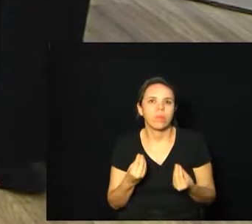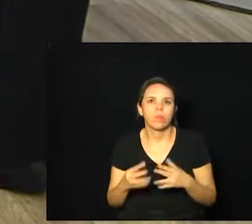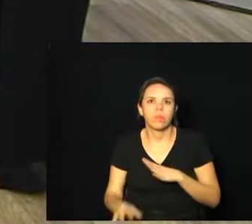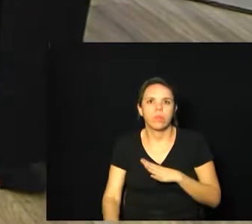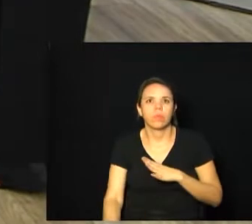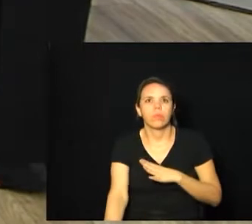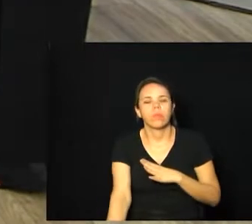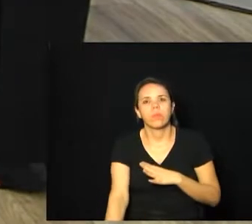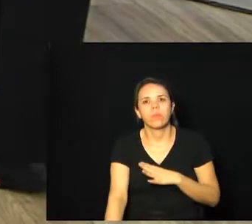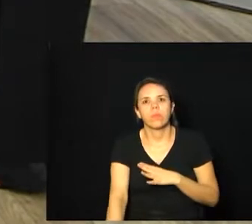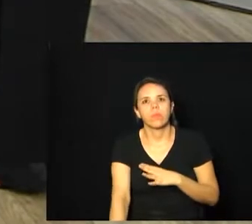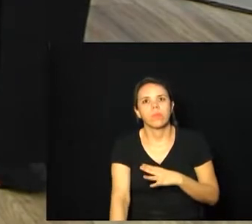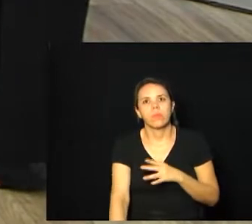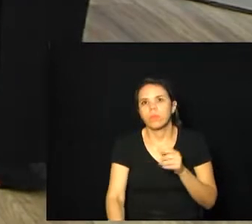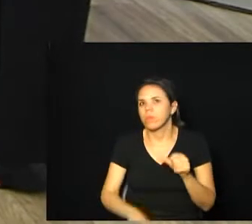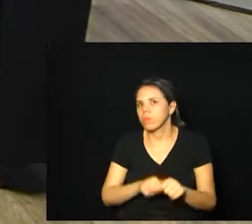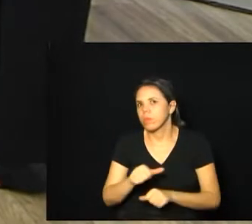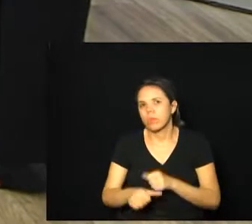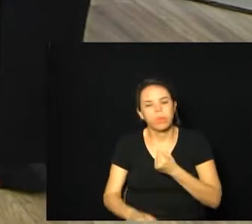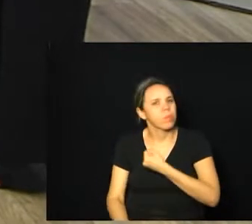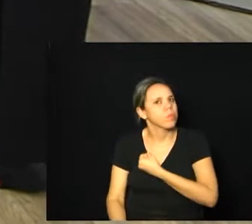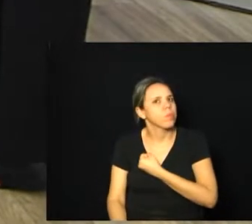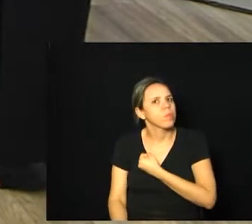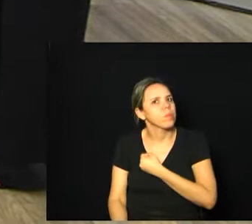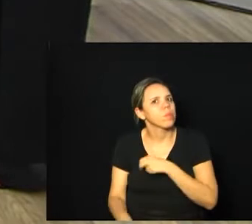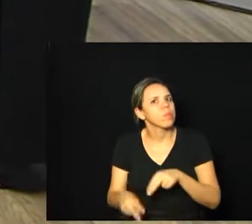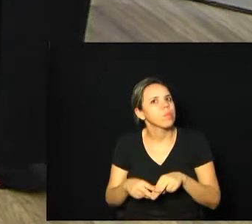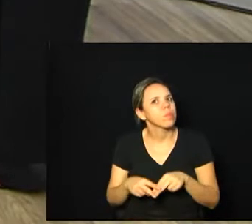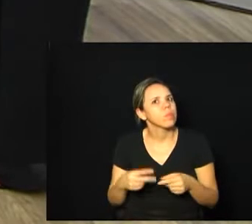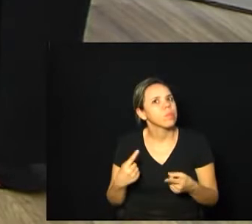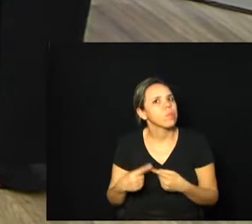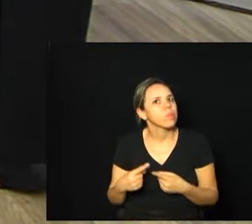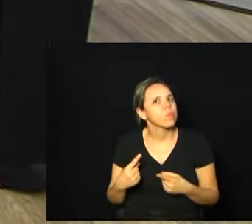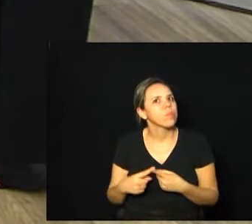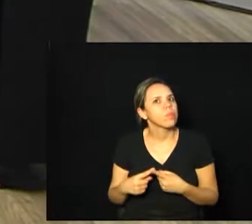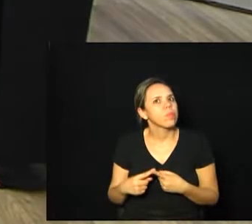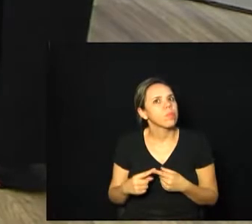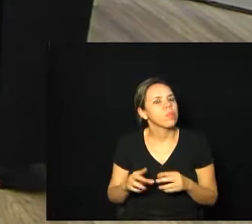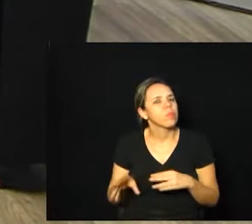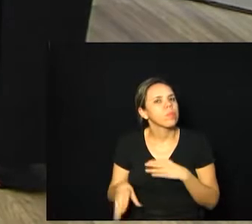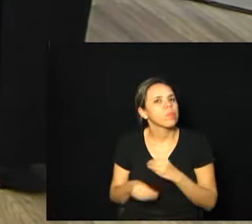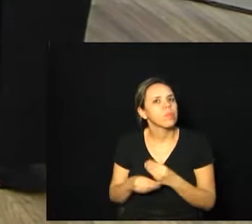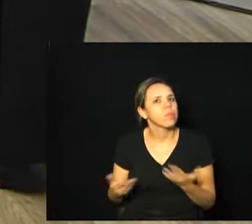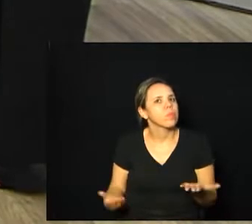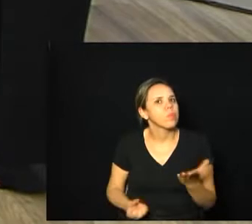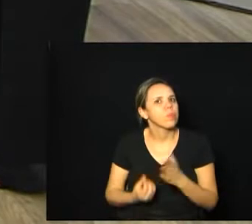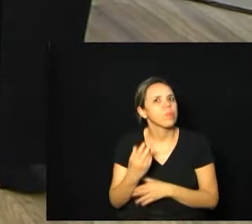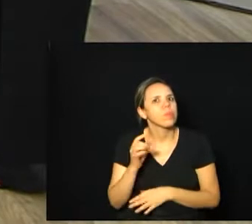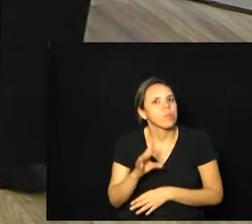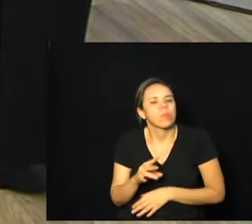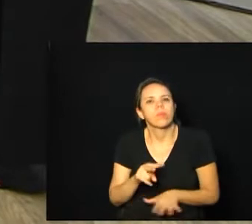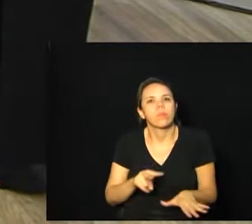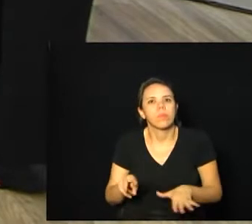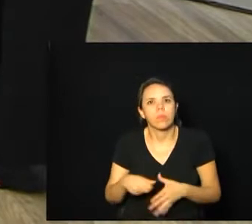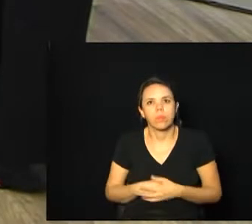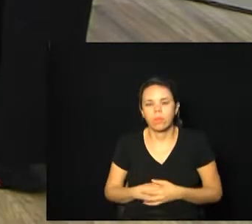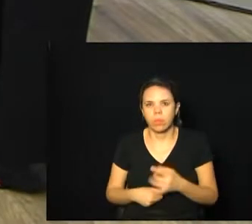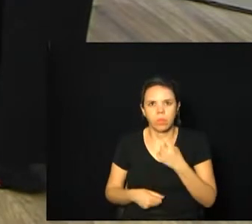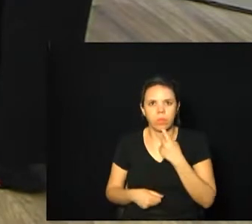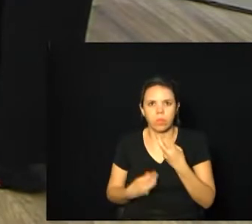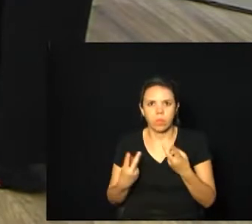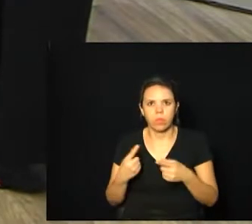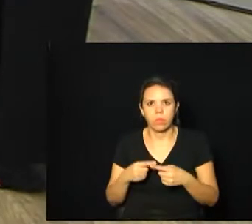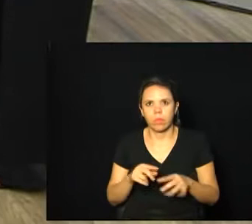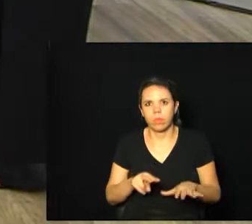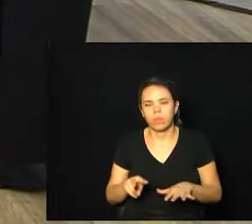cidades, Gabriel, não mudaram os números, mas é justamente porque essa atualização agora acontece de forma semanal. Campinas 2 vezes por